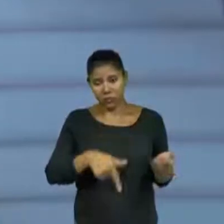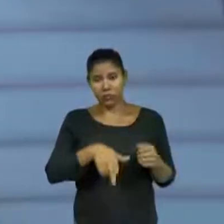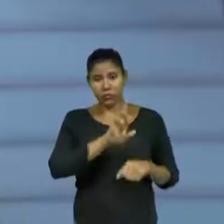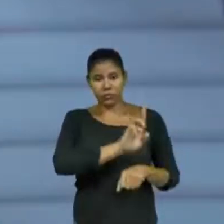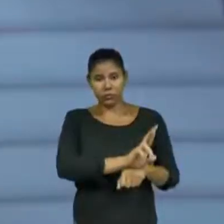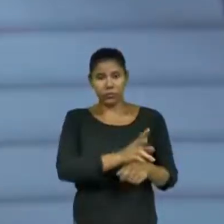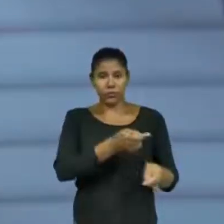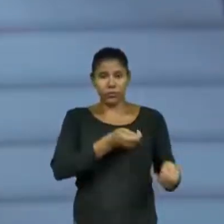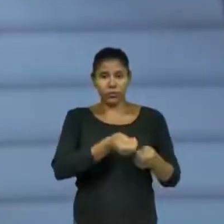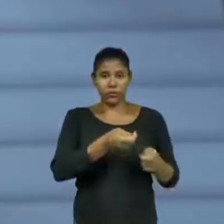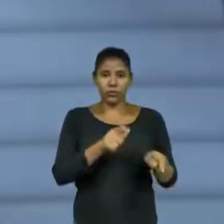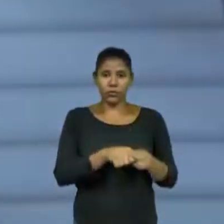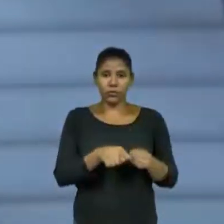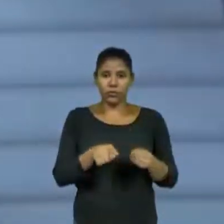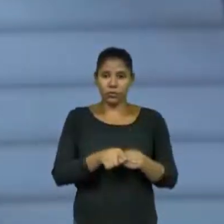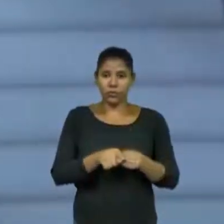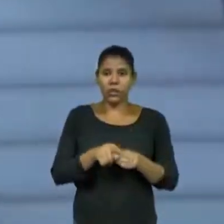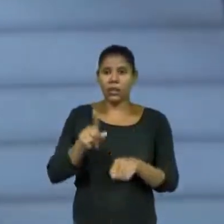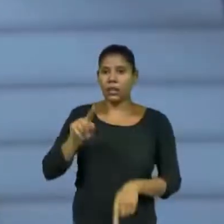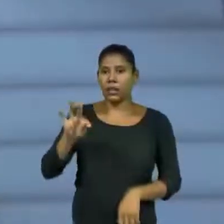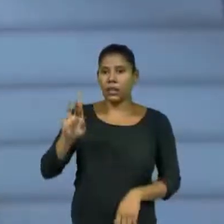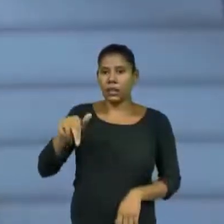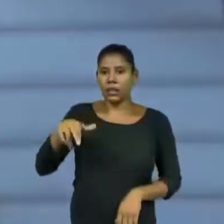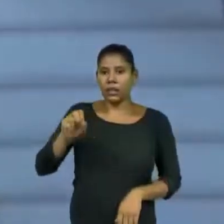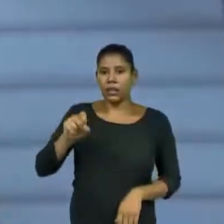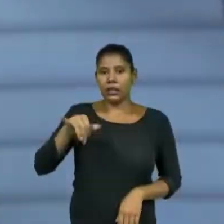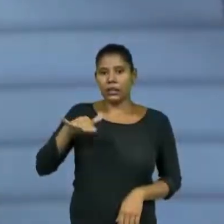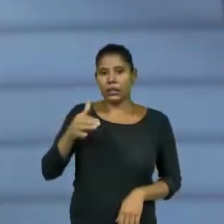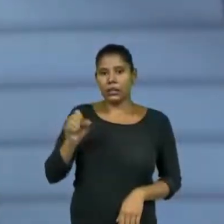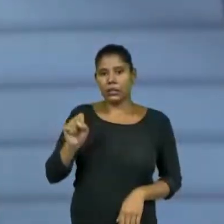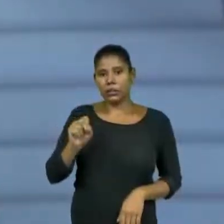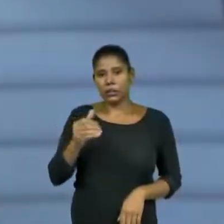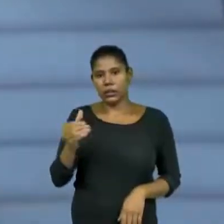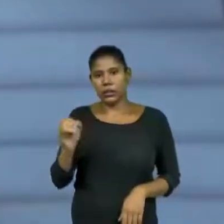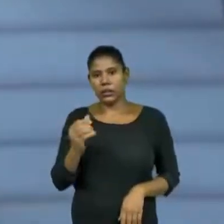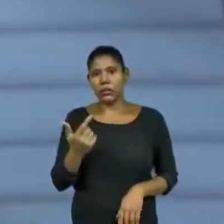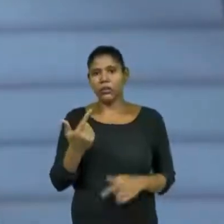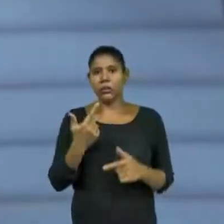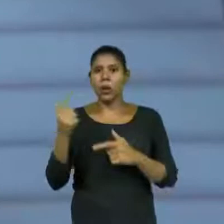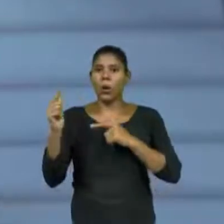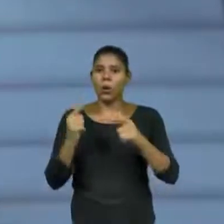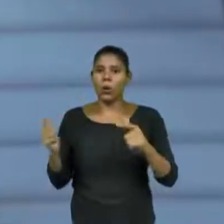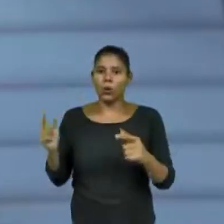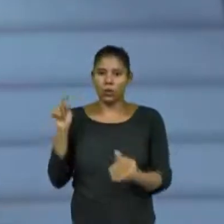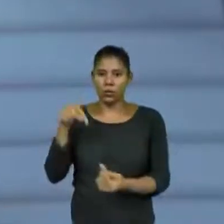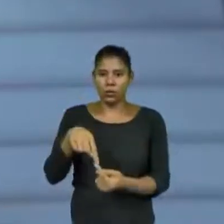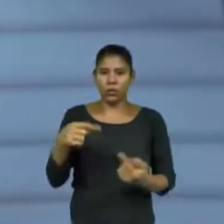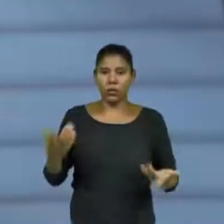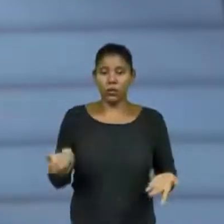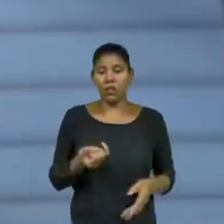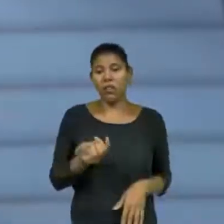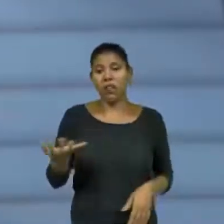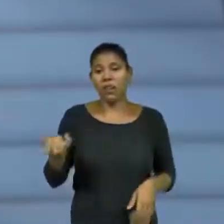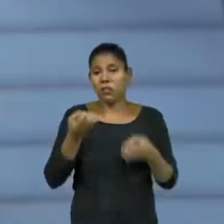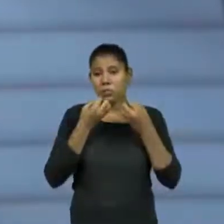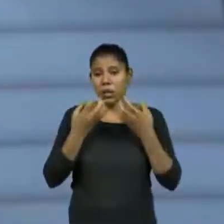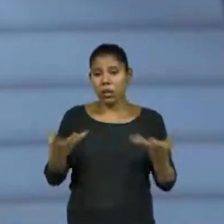tem como liberar a linha de transmissão de energia elétrica para outras finalidades. Então, quer dizer, são tantos benefícios que